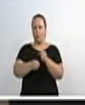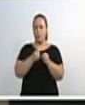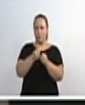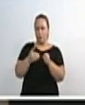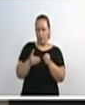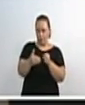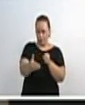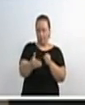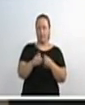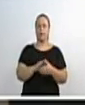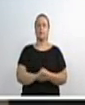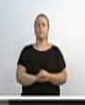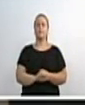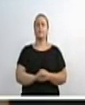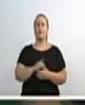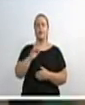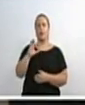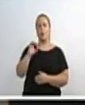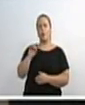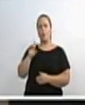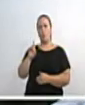pública, CODEIC e CONDEV.